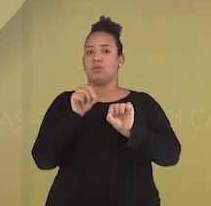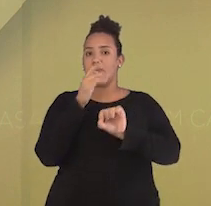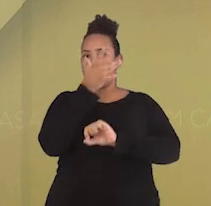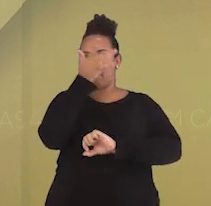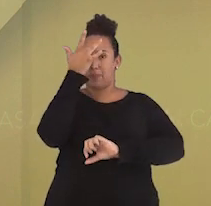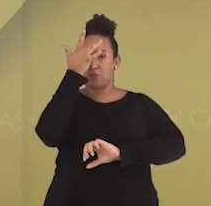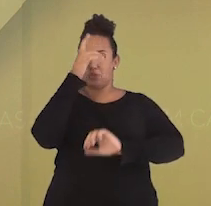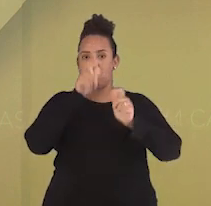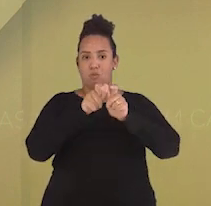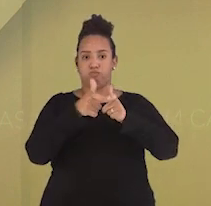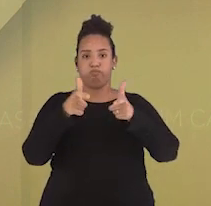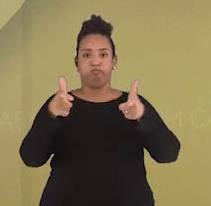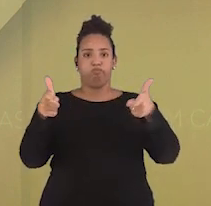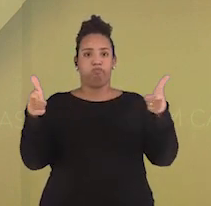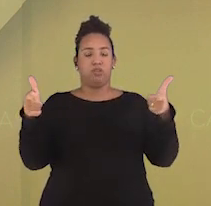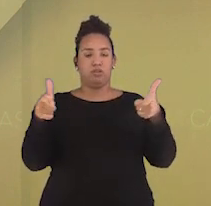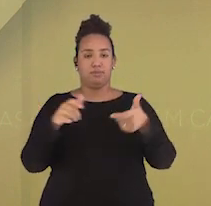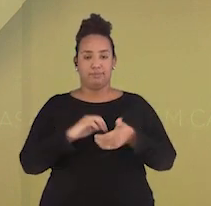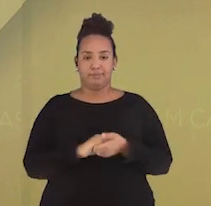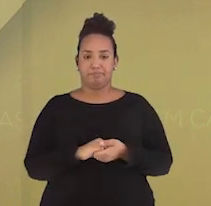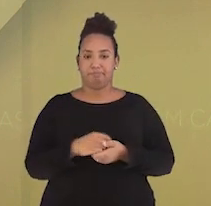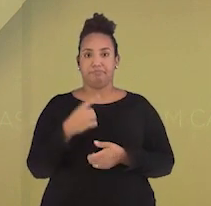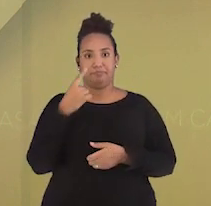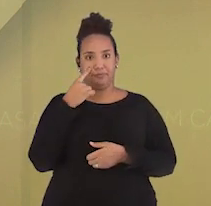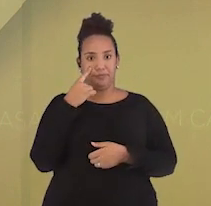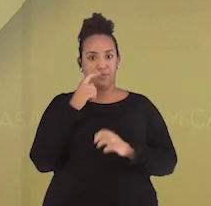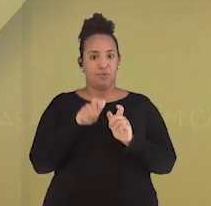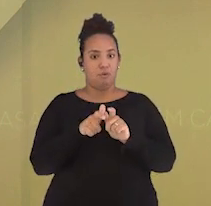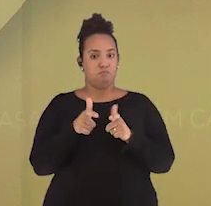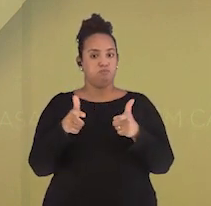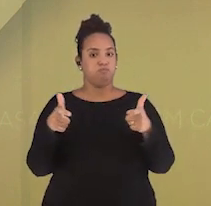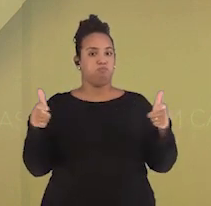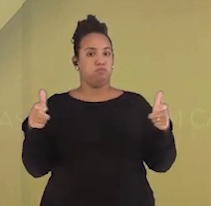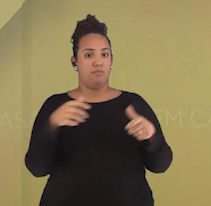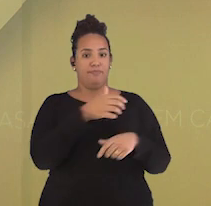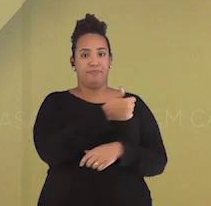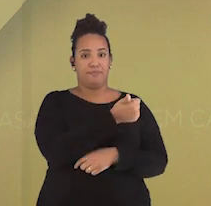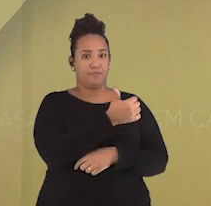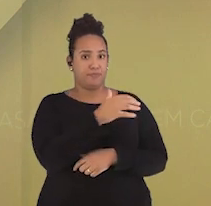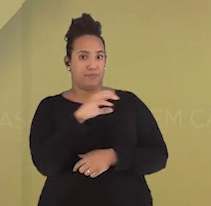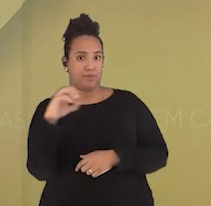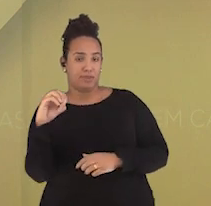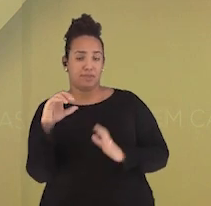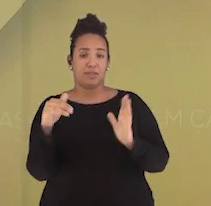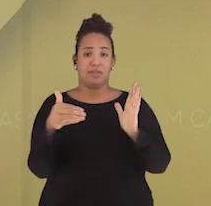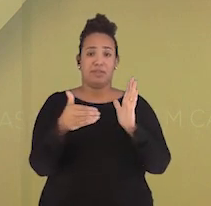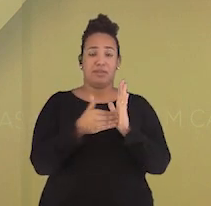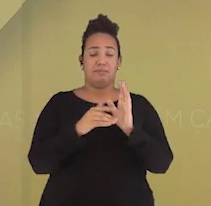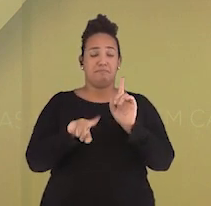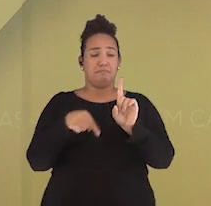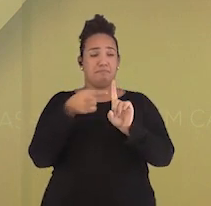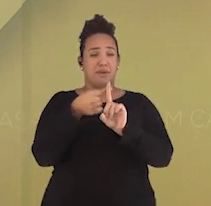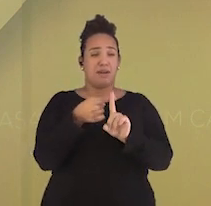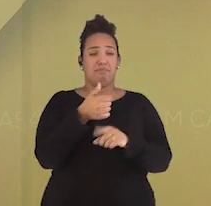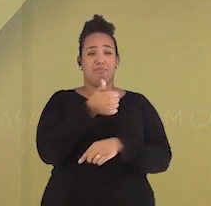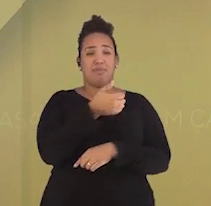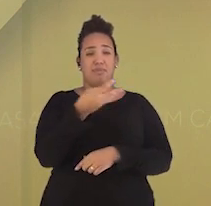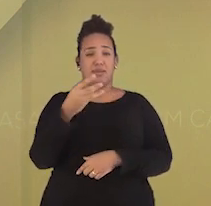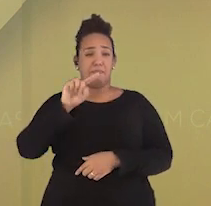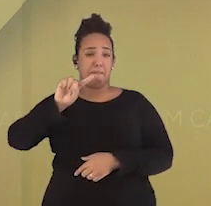Vejam só, aqui a média é bem extensa, vai de 100 até mais de 13 mil